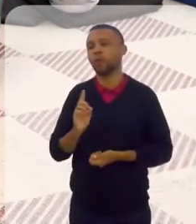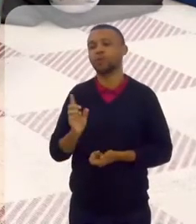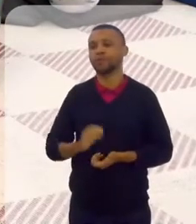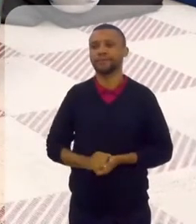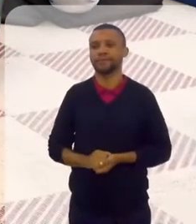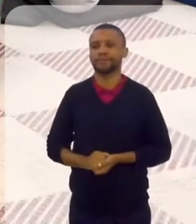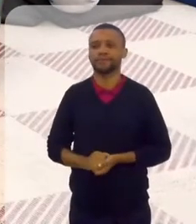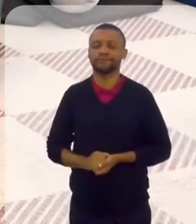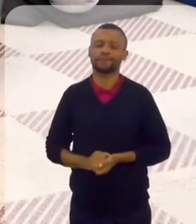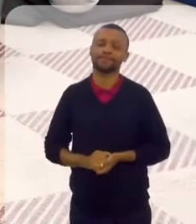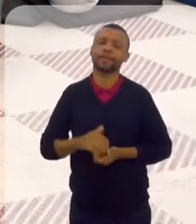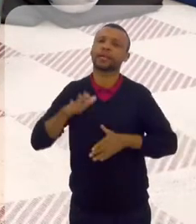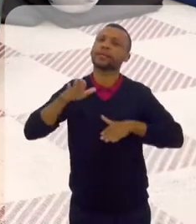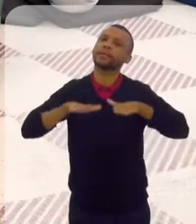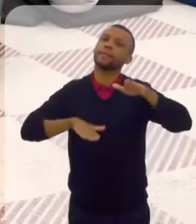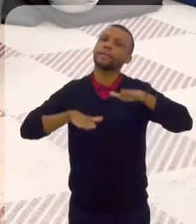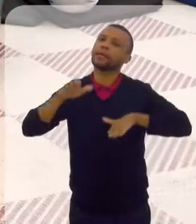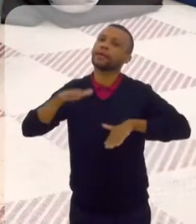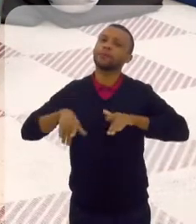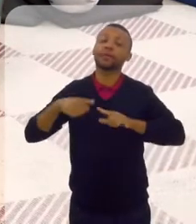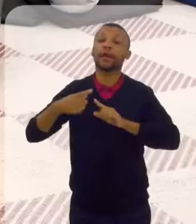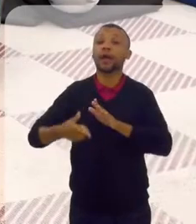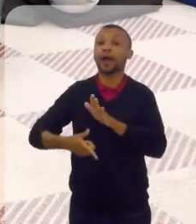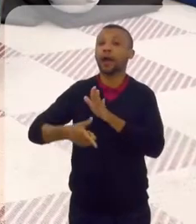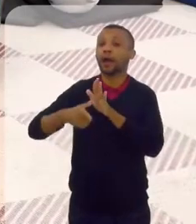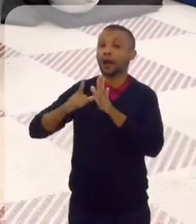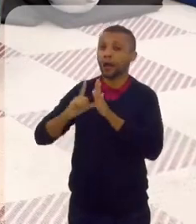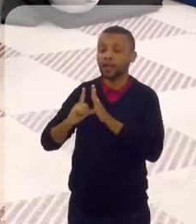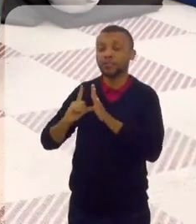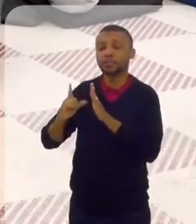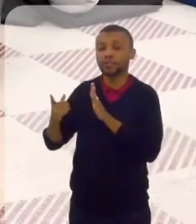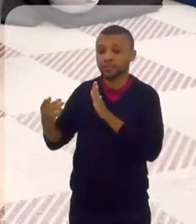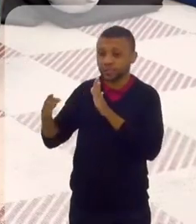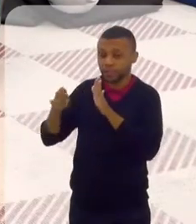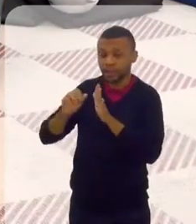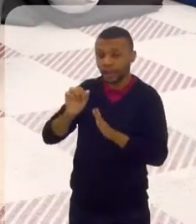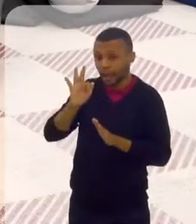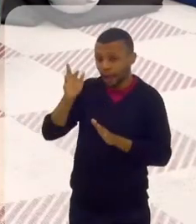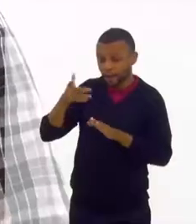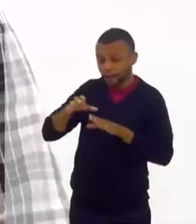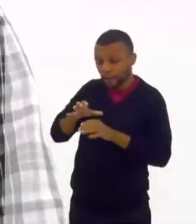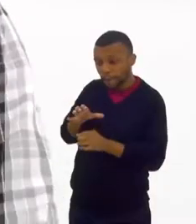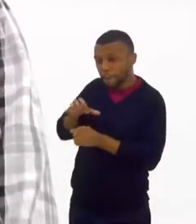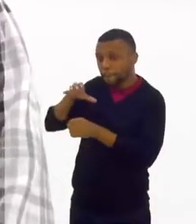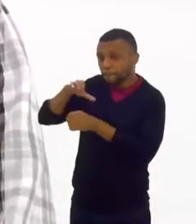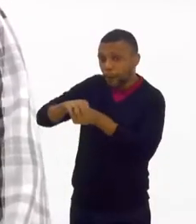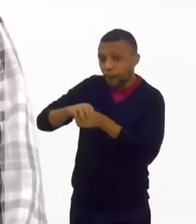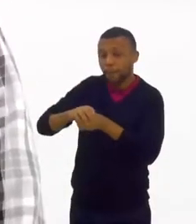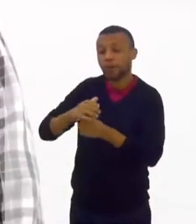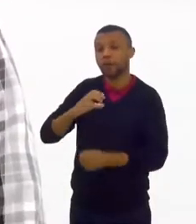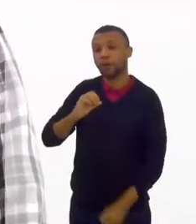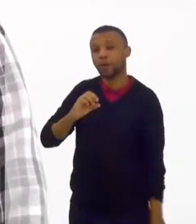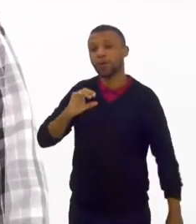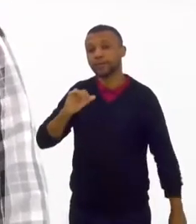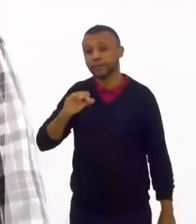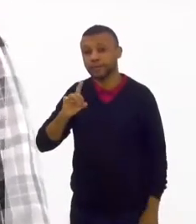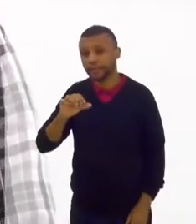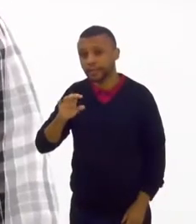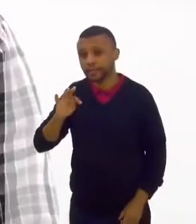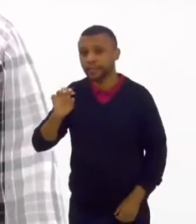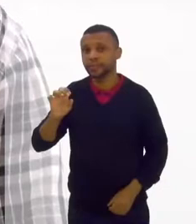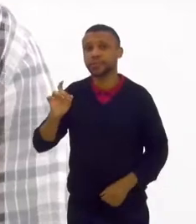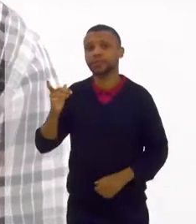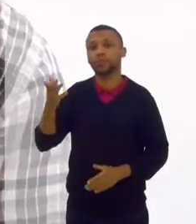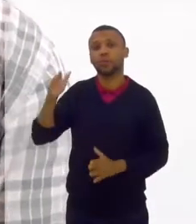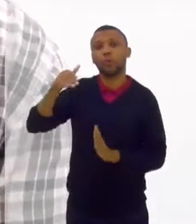Ou não? Não, varia. Porque antes da chegada dos colonizadores, no caso, porque a África foi colonizada pelo Ocidente, os últimos